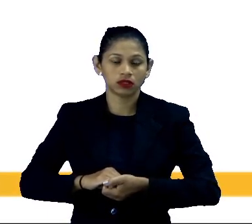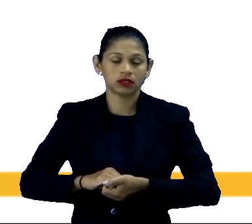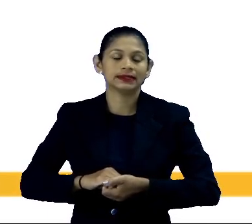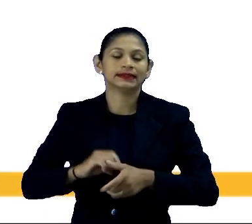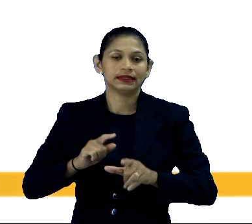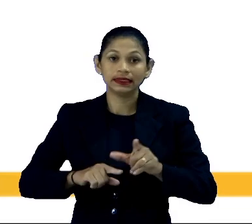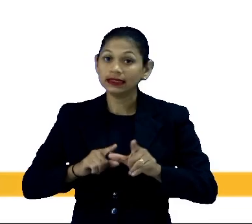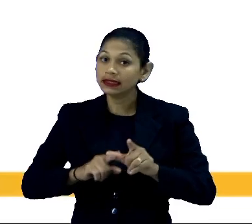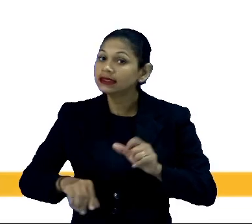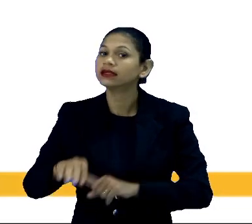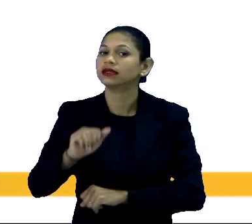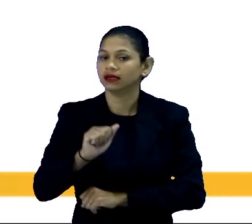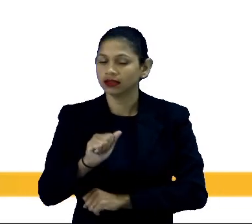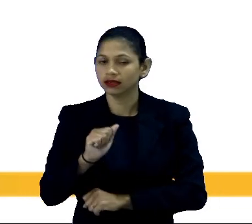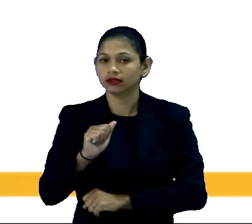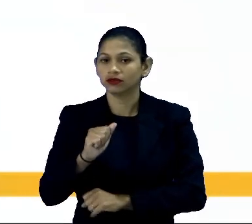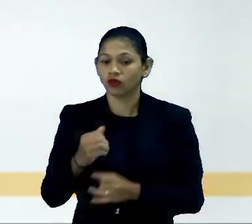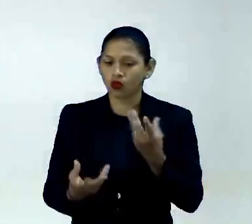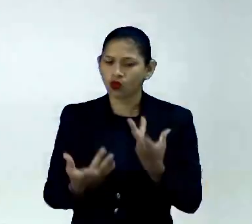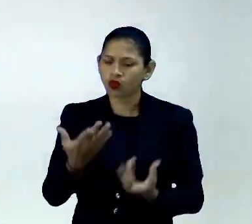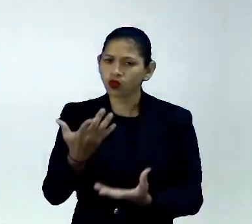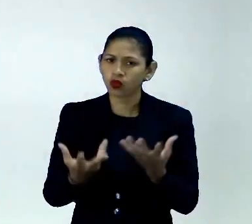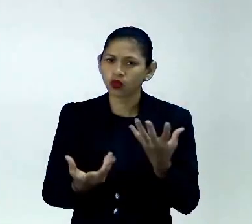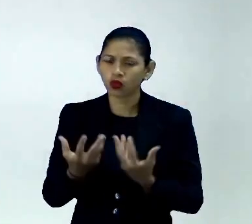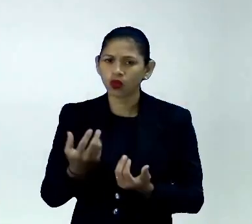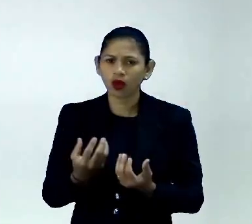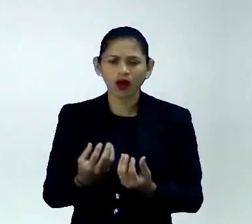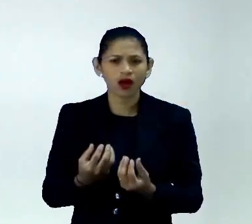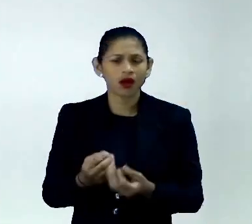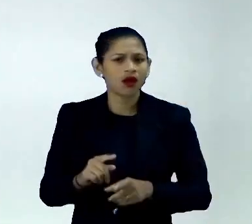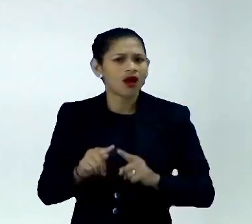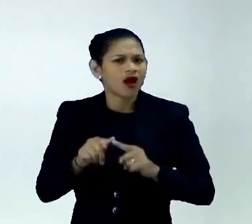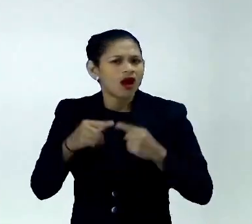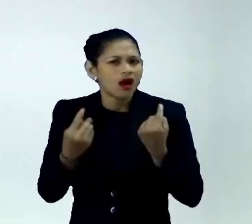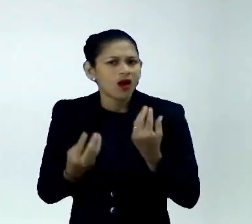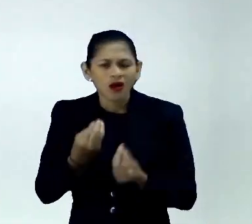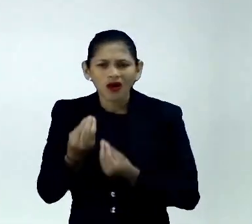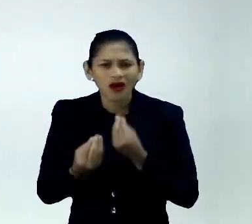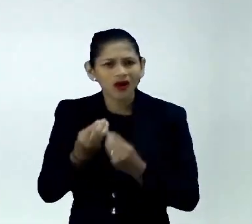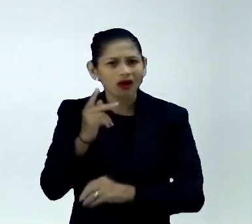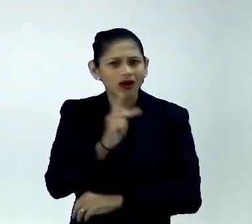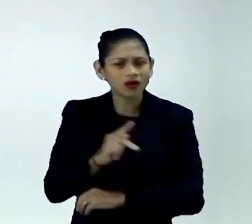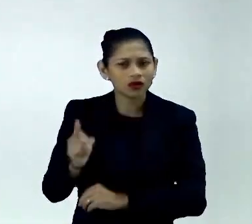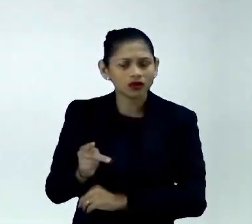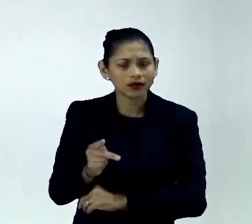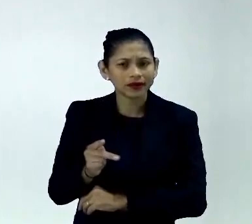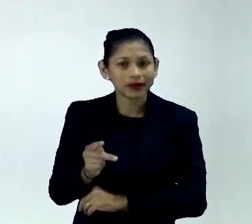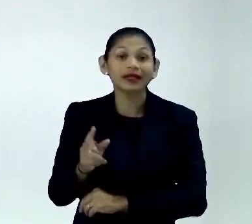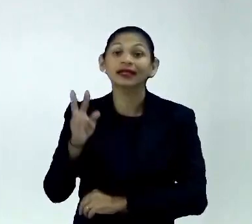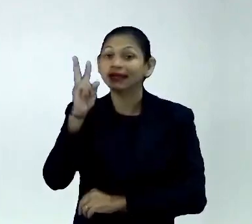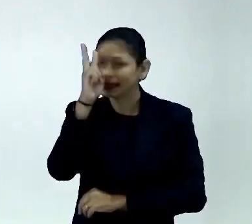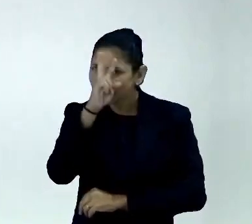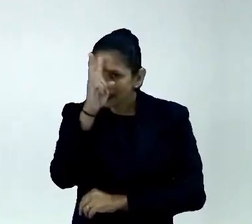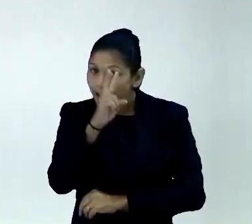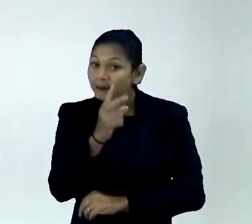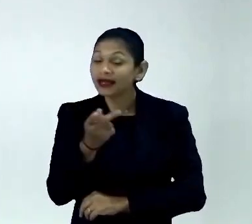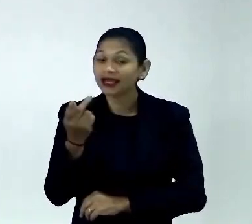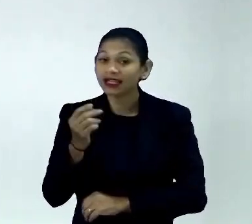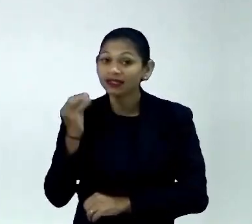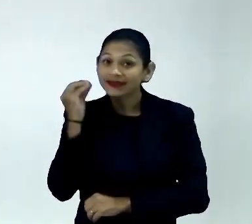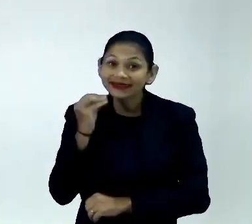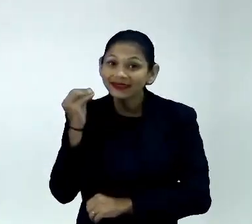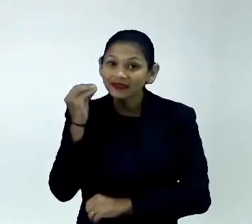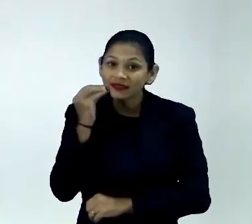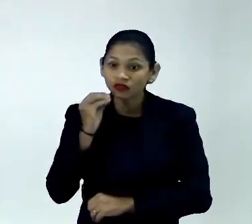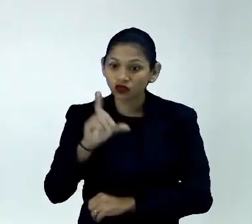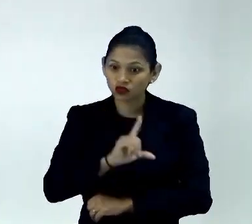lá? No fogo. Mas como, professora? Você lembra que ele tentou escapar das pedras, dos espinhos, da faca,